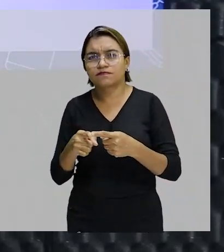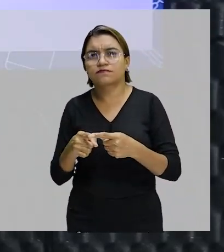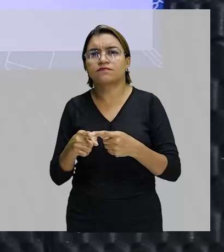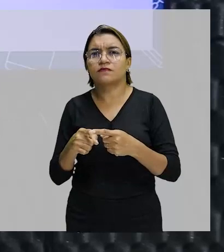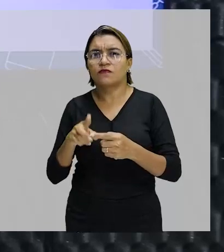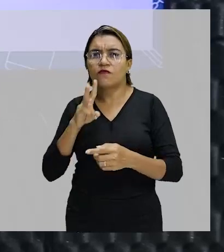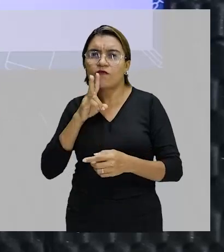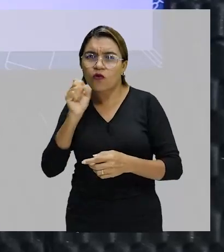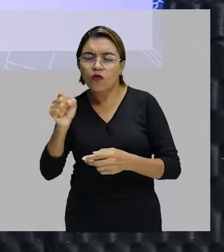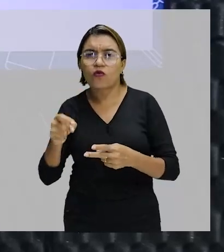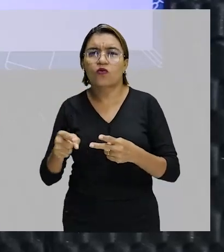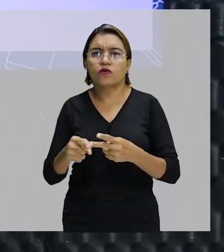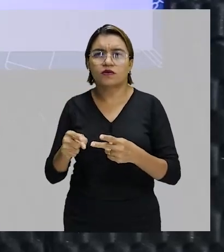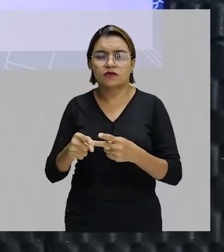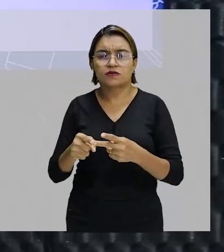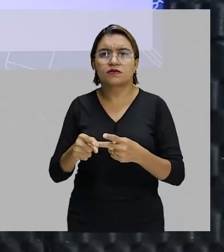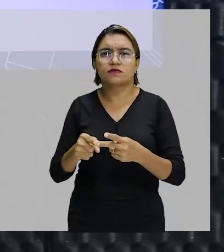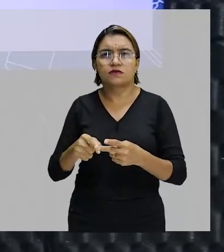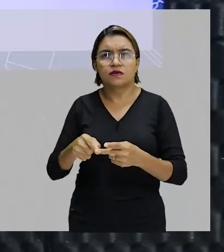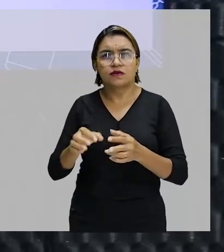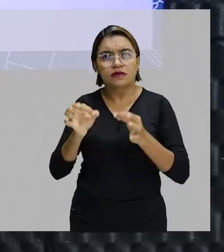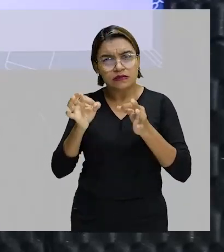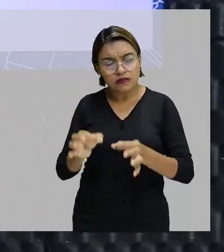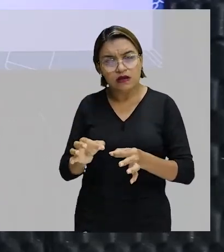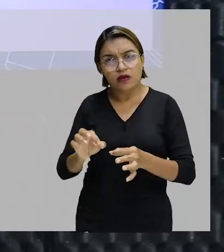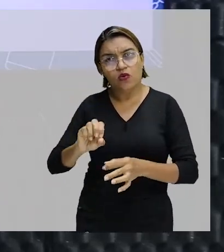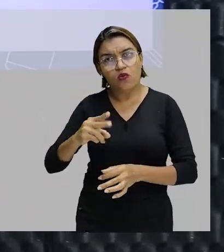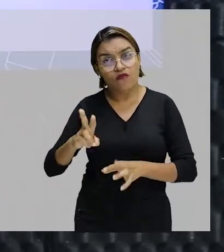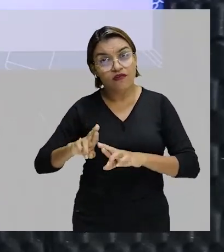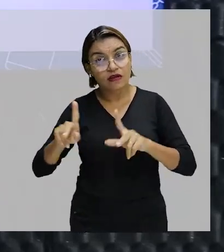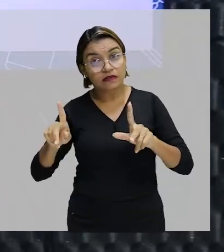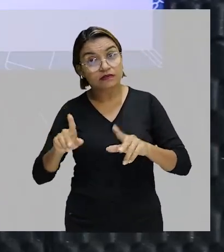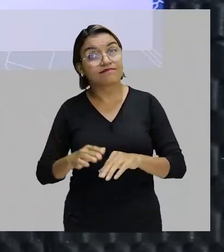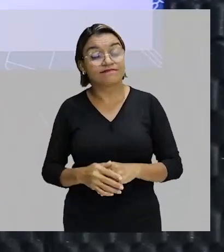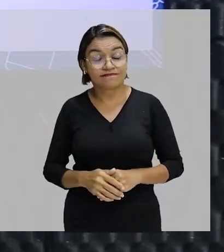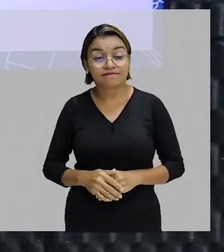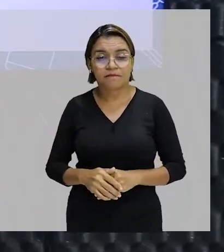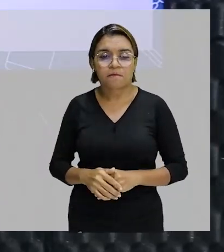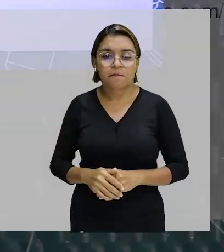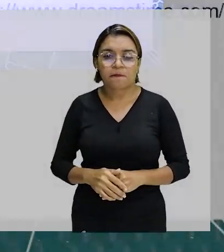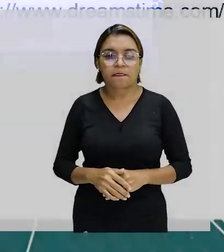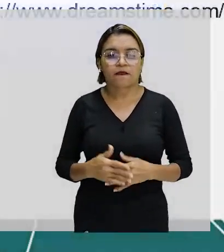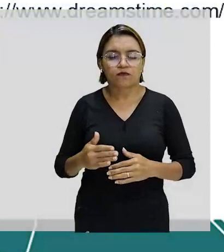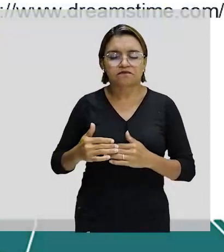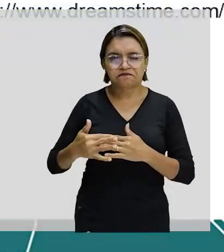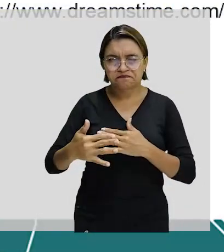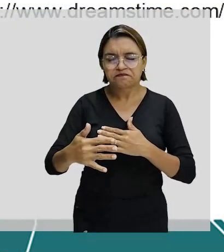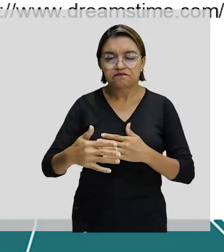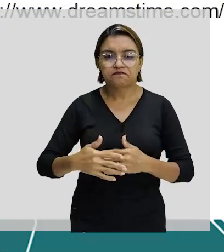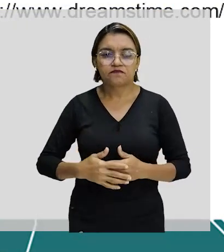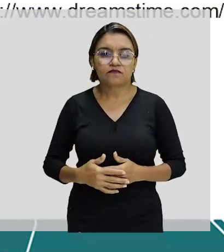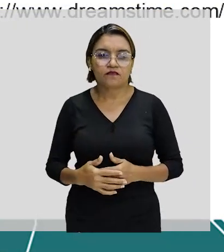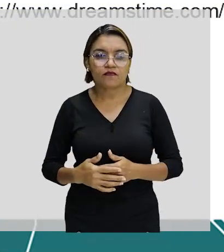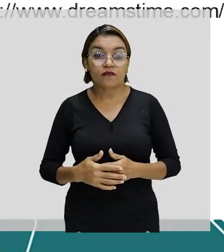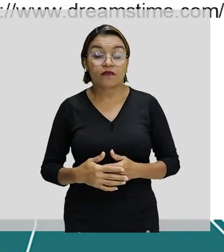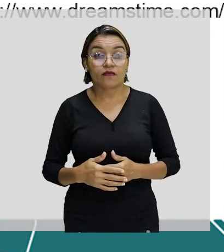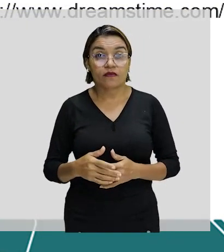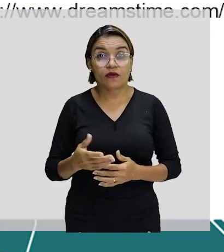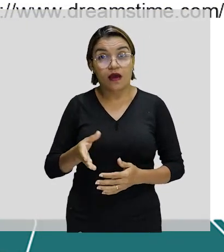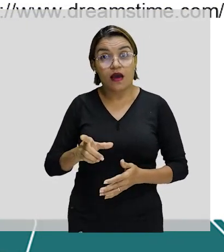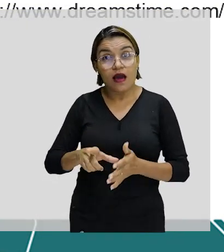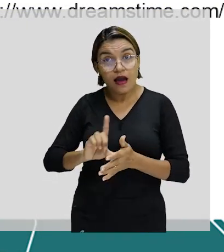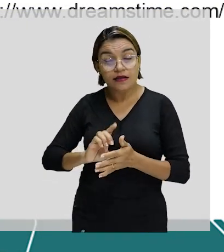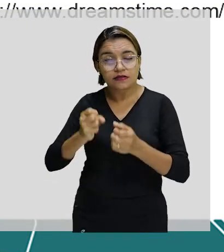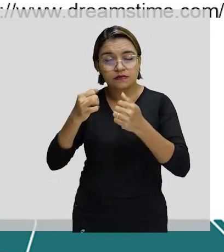intensidade, advérbio de afirmação ou negação e assim por diante, certo? Então, continuando. Como eu mencionei anteriormente,